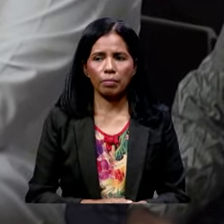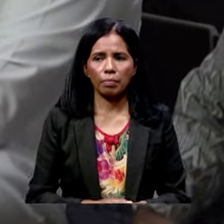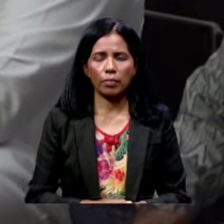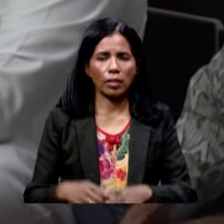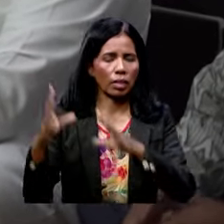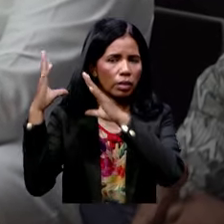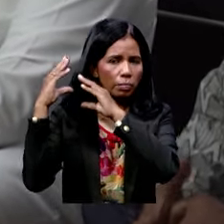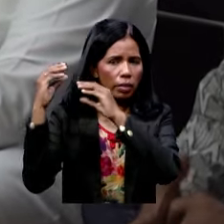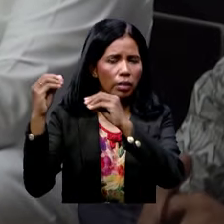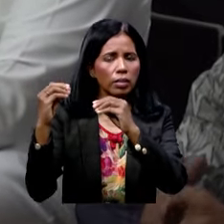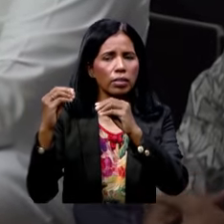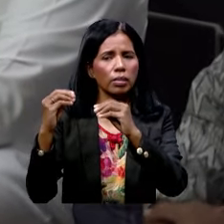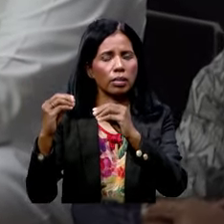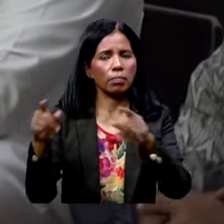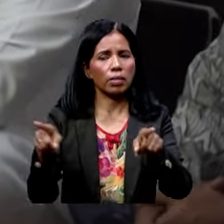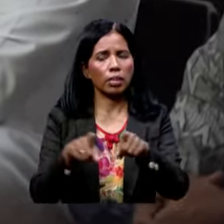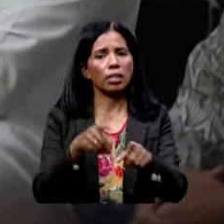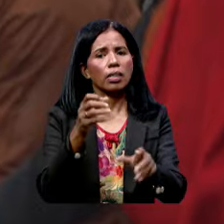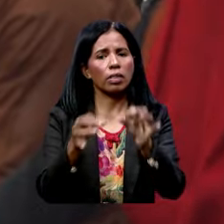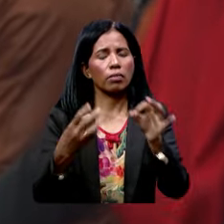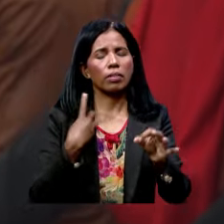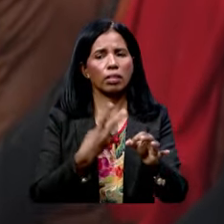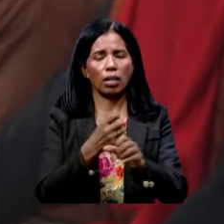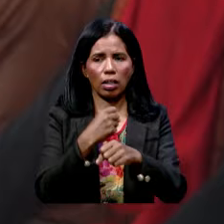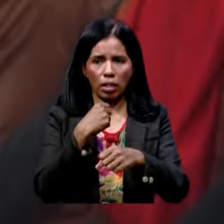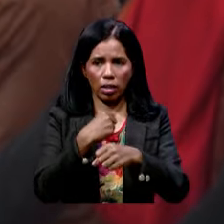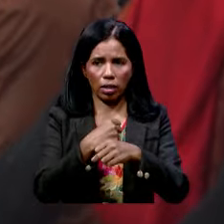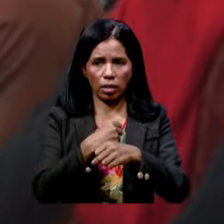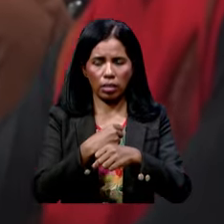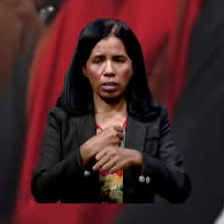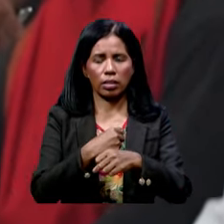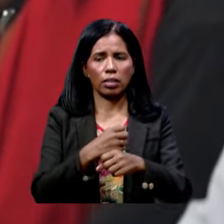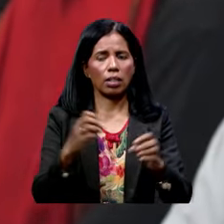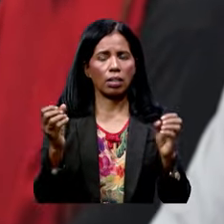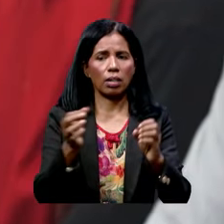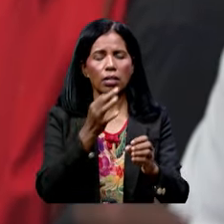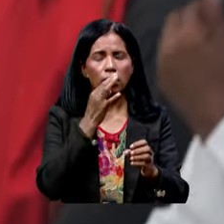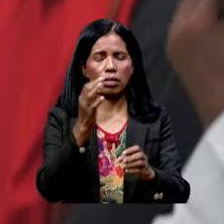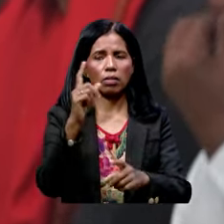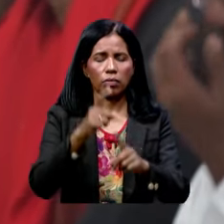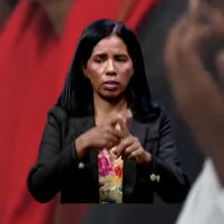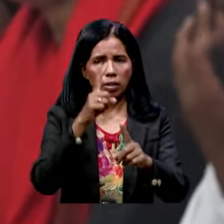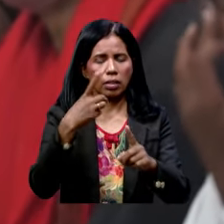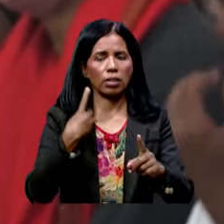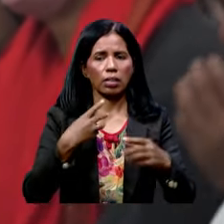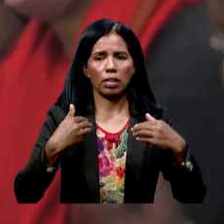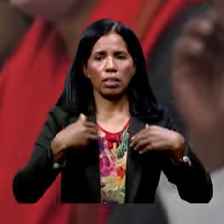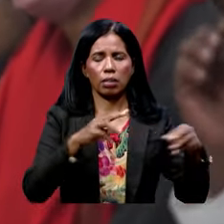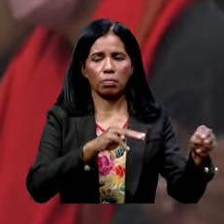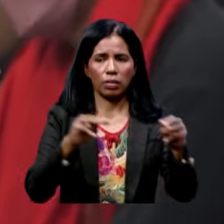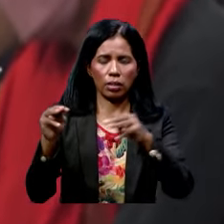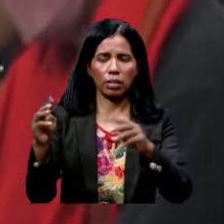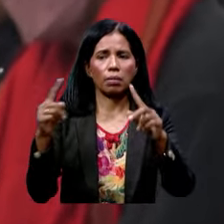Esperanza makane en quanto ita halo ana jizun durante fulang ida ne katak agora ita iha mudansa ita ni